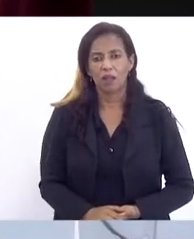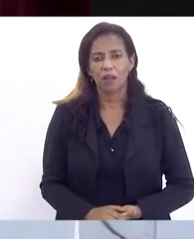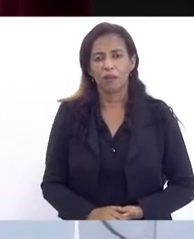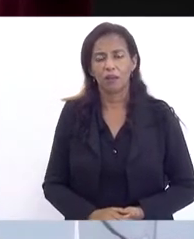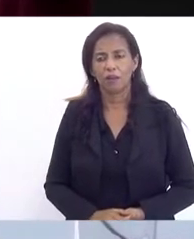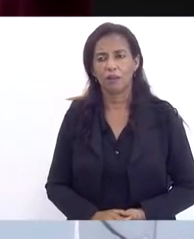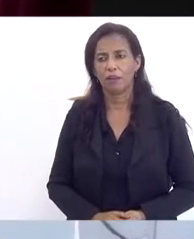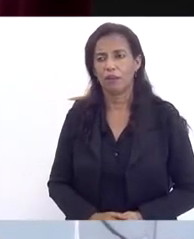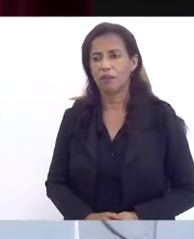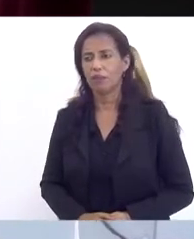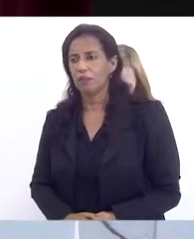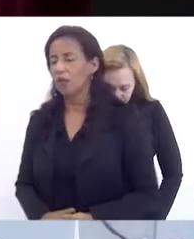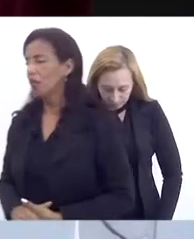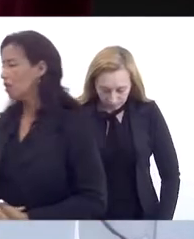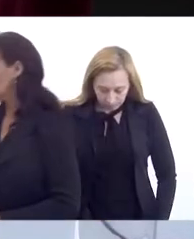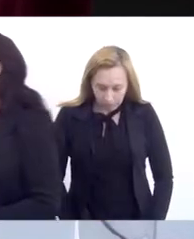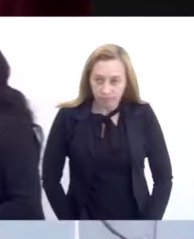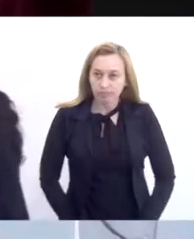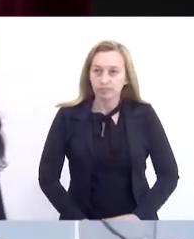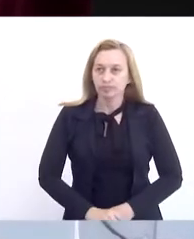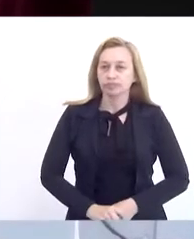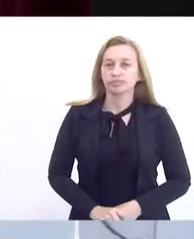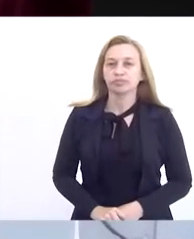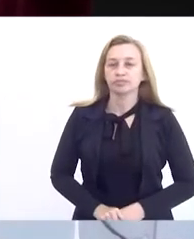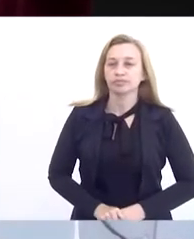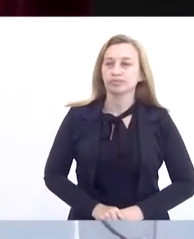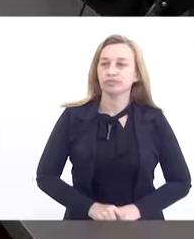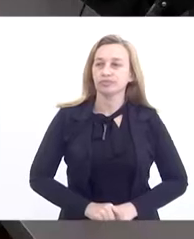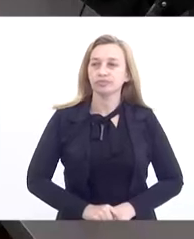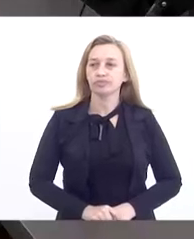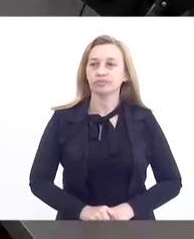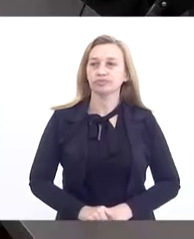Isso me contempla. Mas esse...